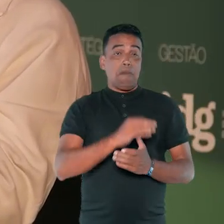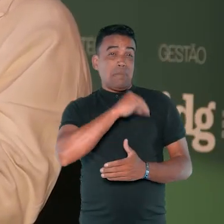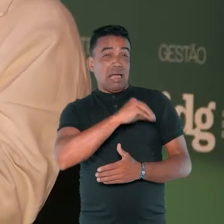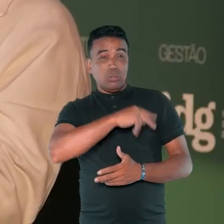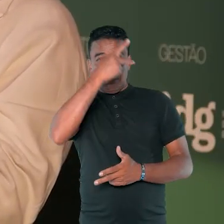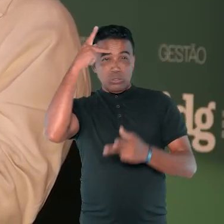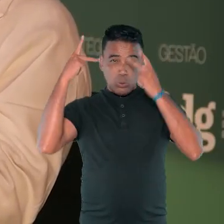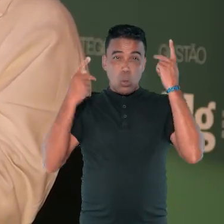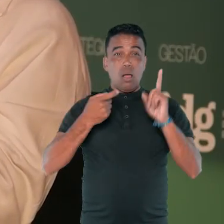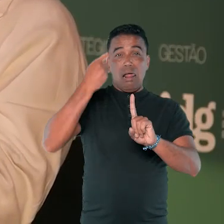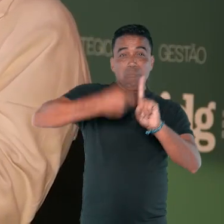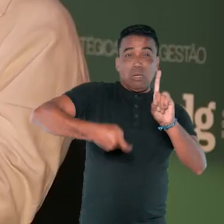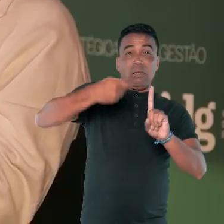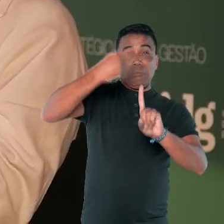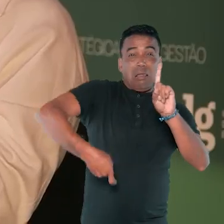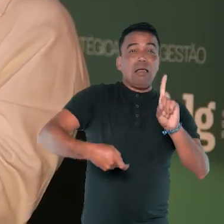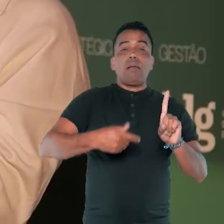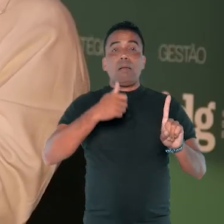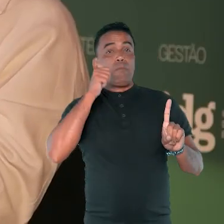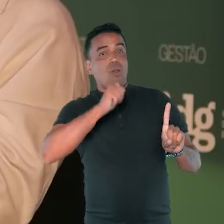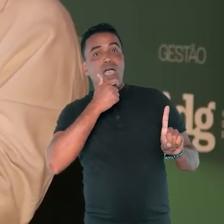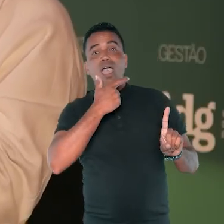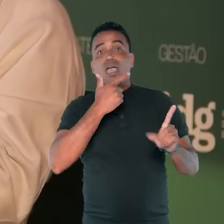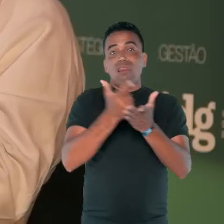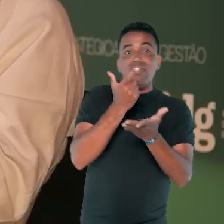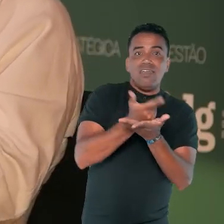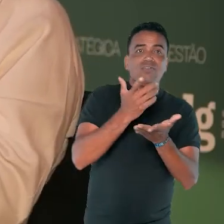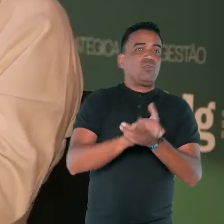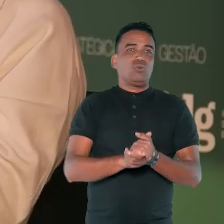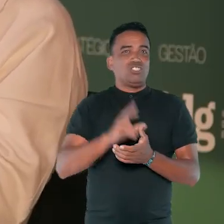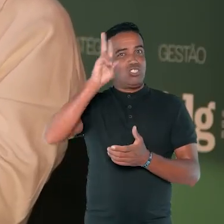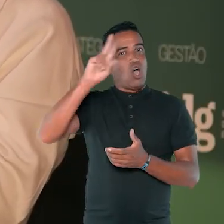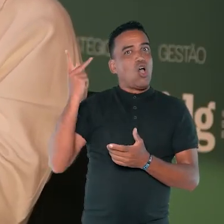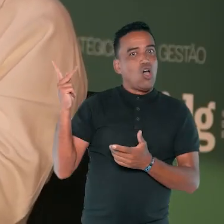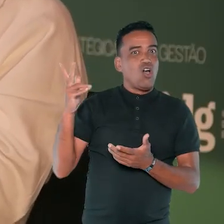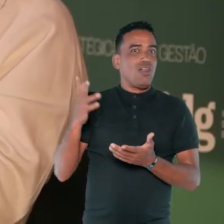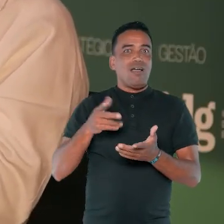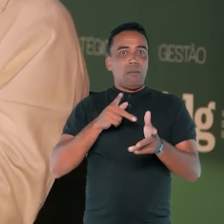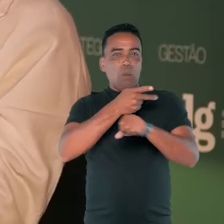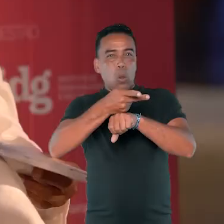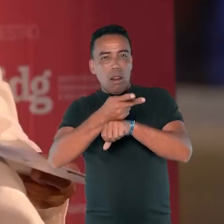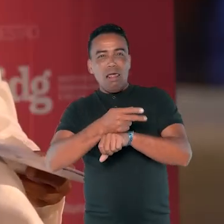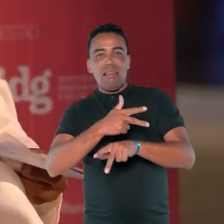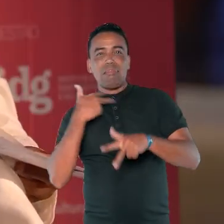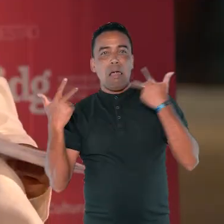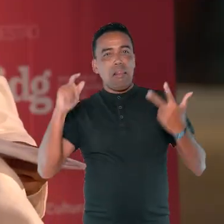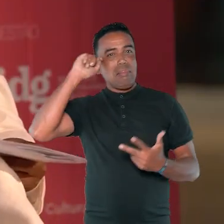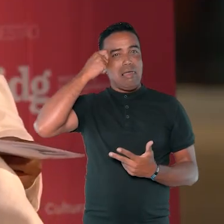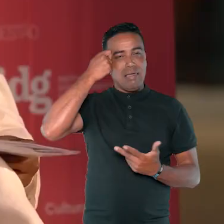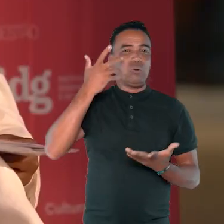mulheres, há 500 anos sugamos negras e aluguéis. Isso é tristemente